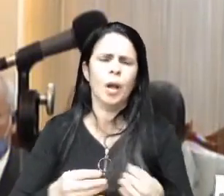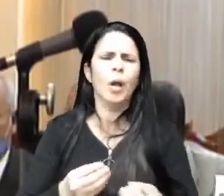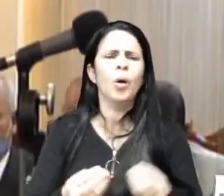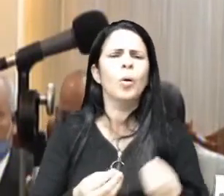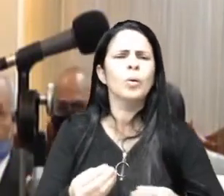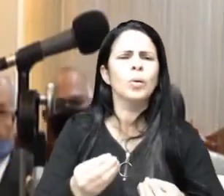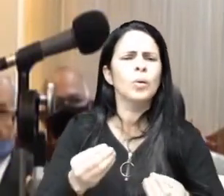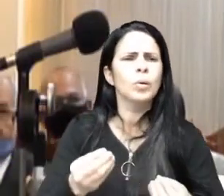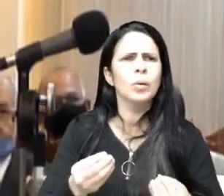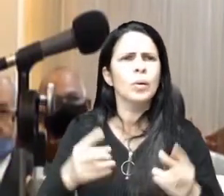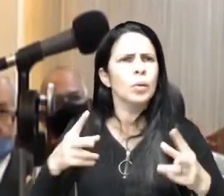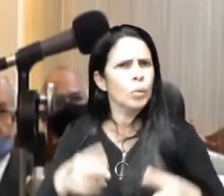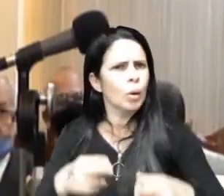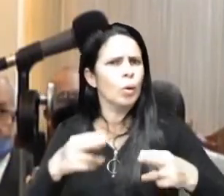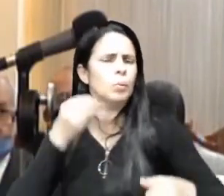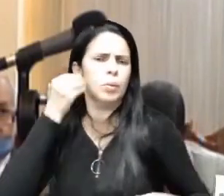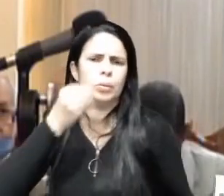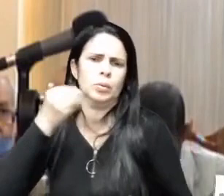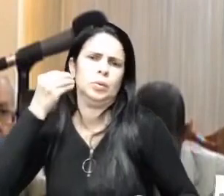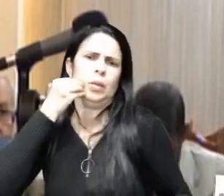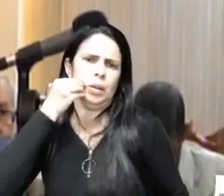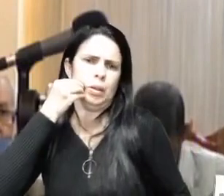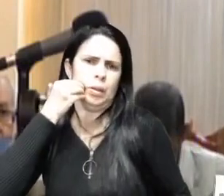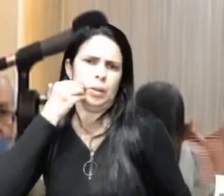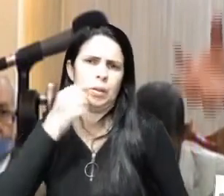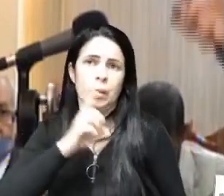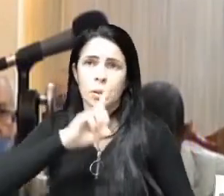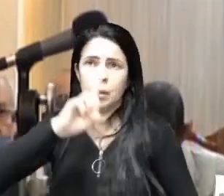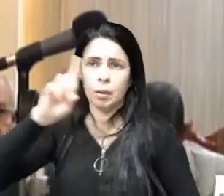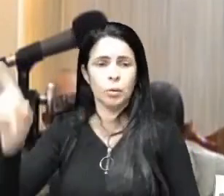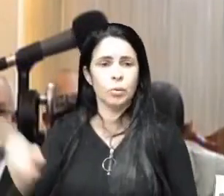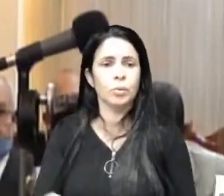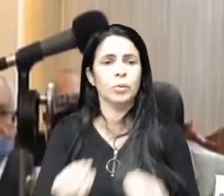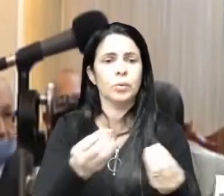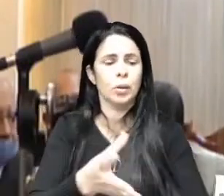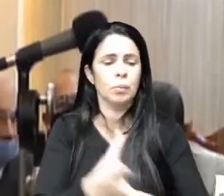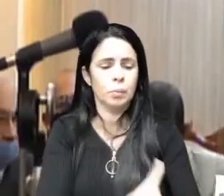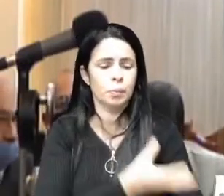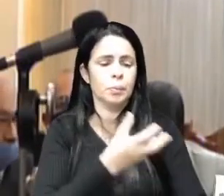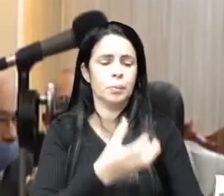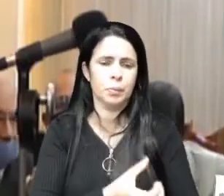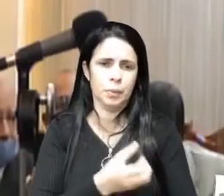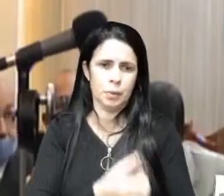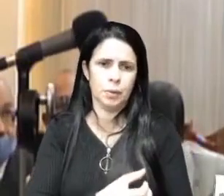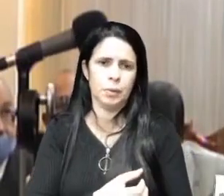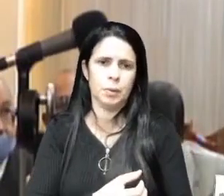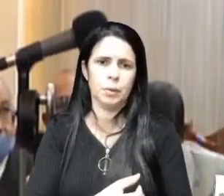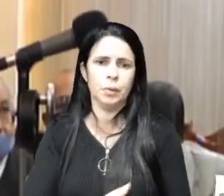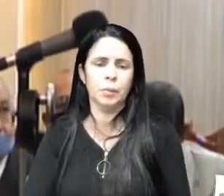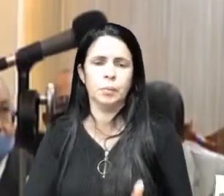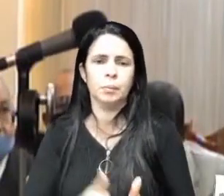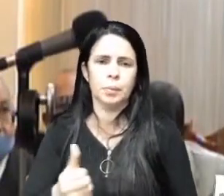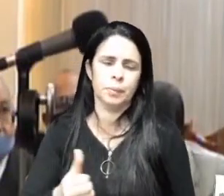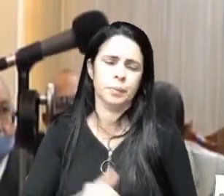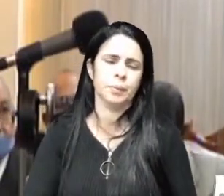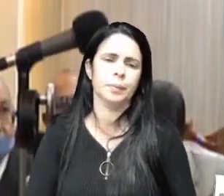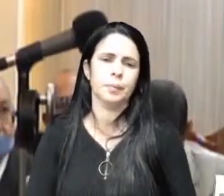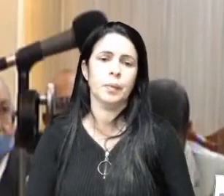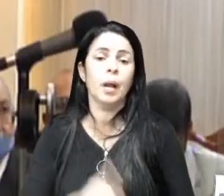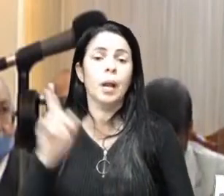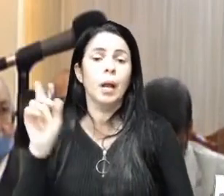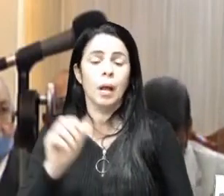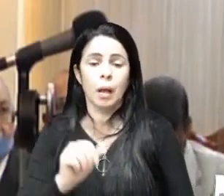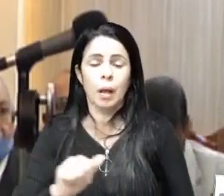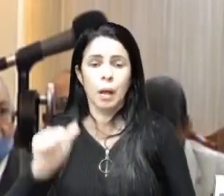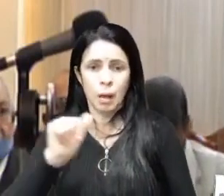igreja gentílica. Pois quando o Espírito Santo desceu sobre a igreja primitiva, lá em Atos capítulo